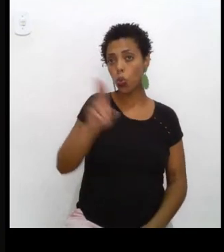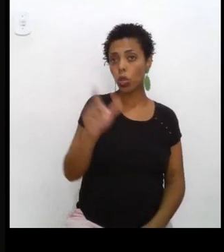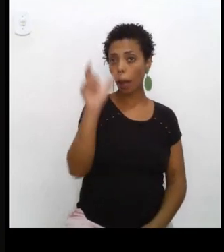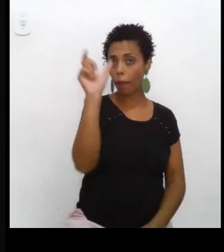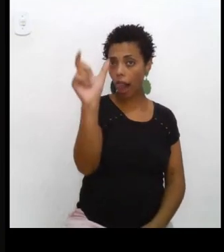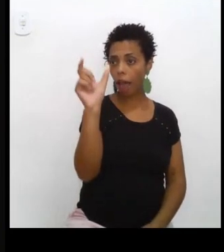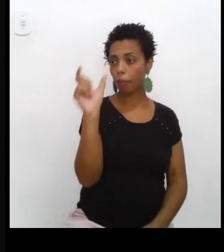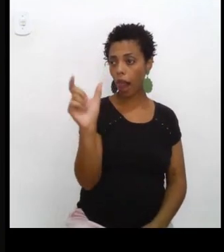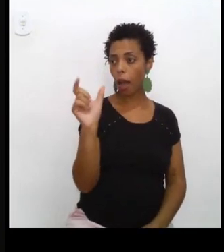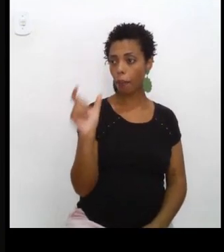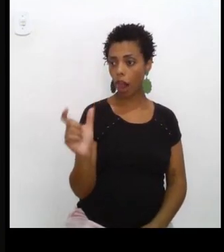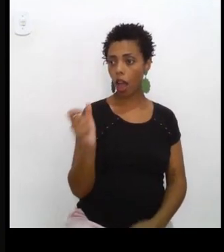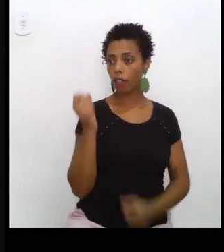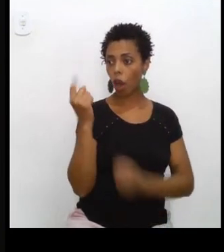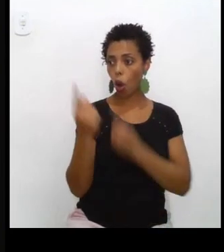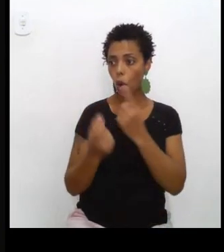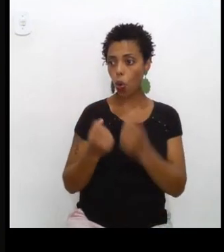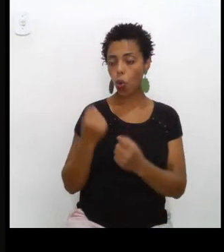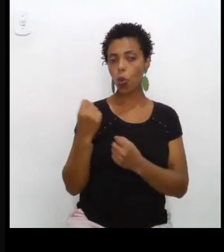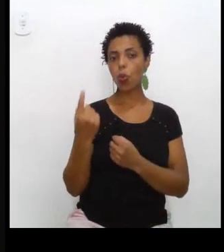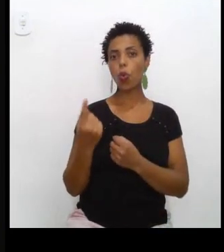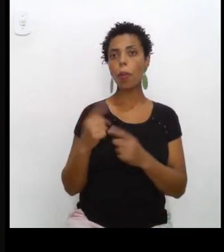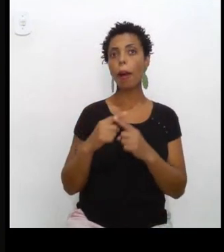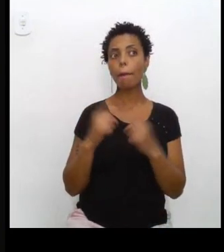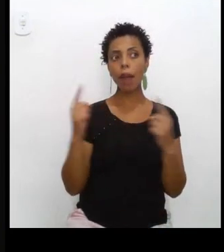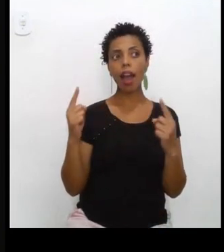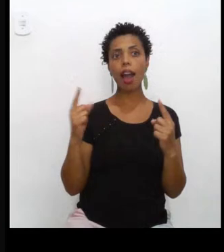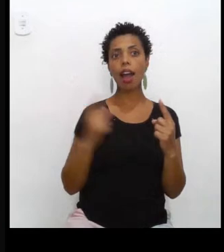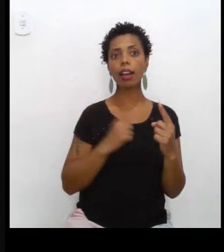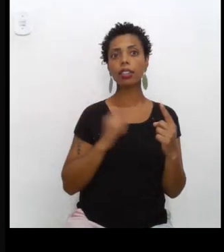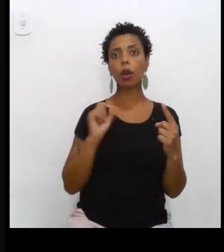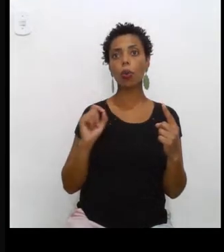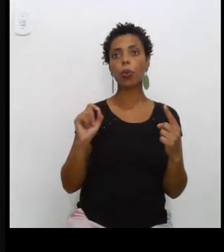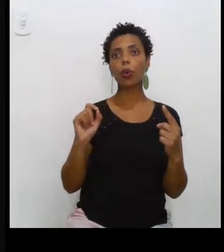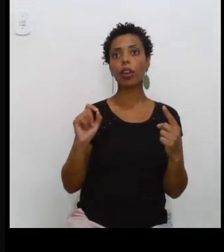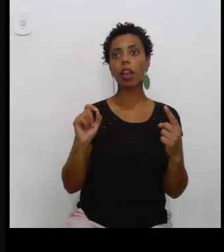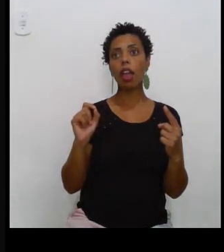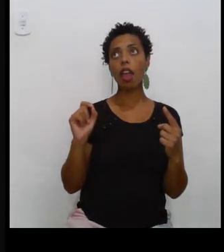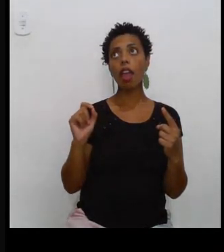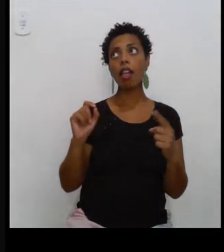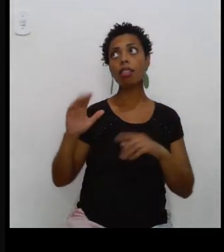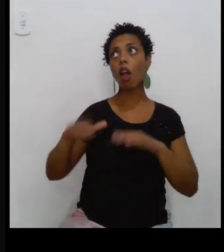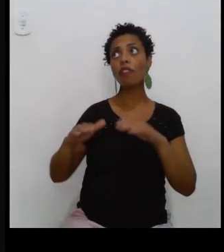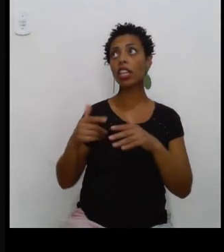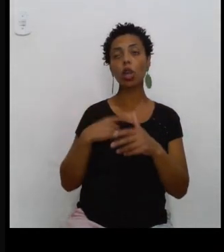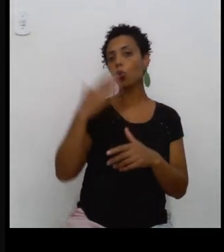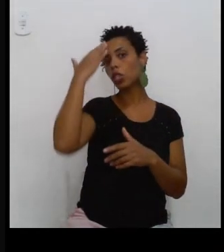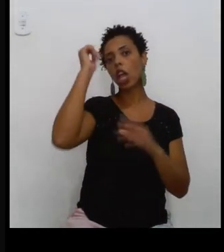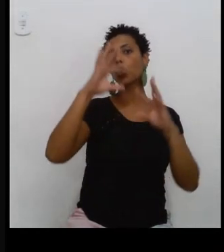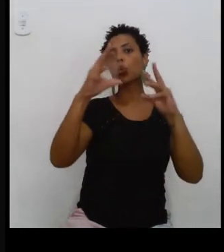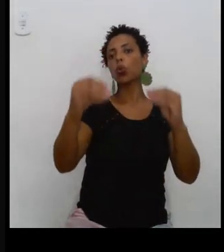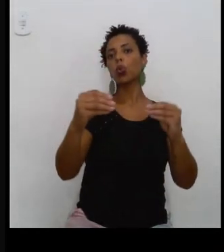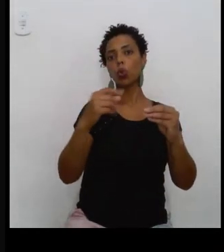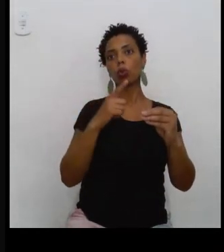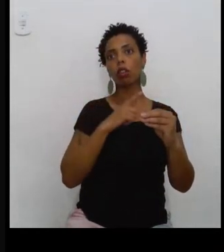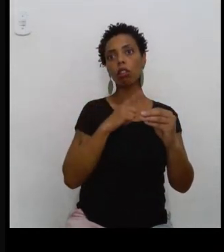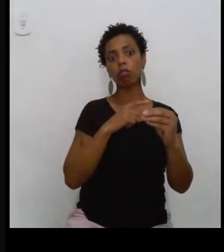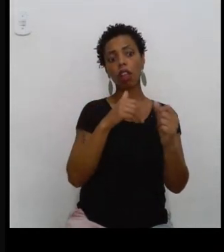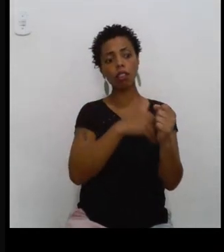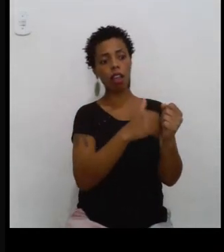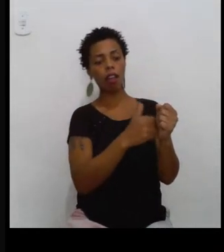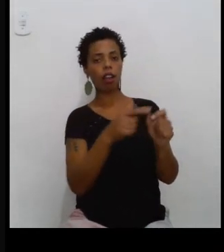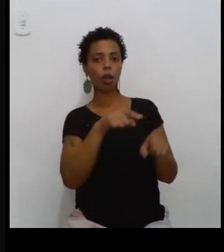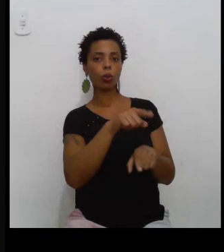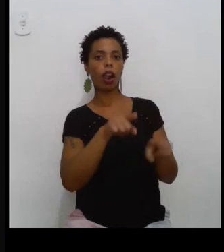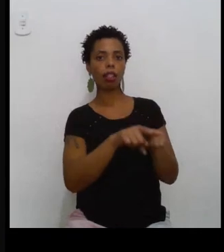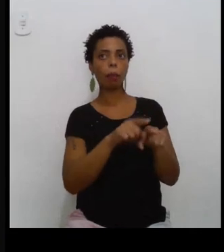Elas têm cedido o sentido que voltar em segredo inclusive até para mim mesmo eu posso repetir é mas elas existem